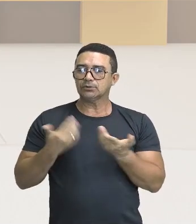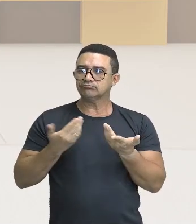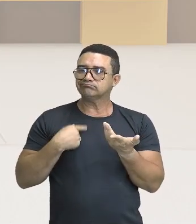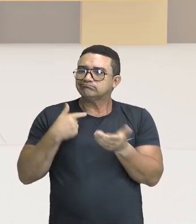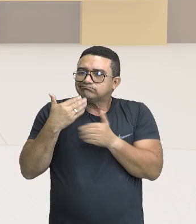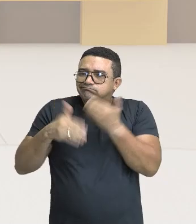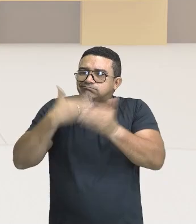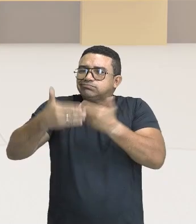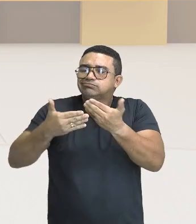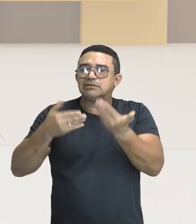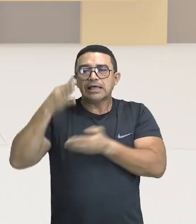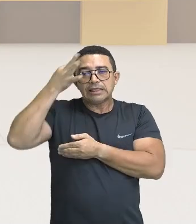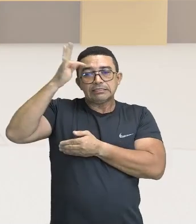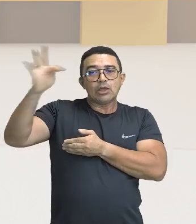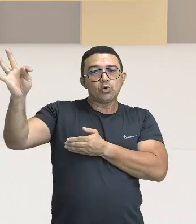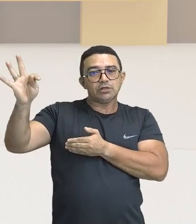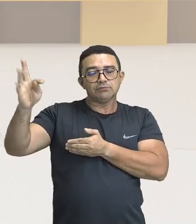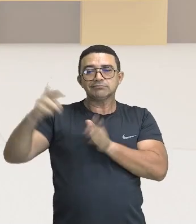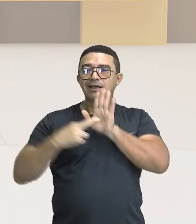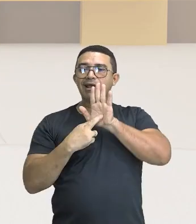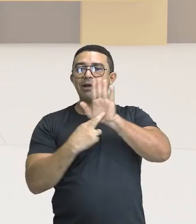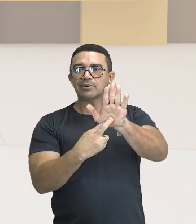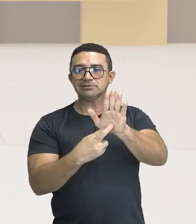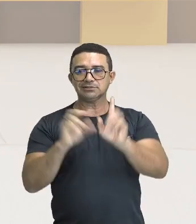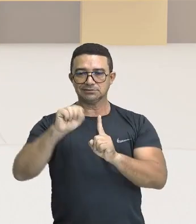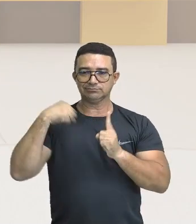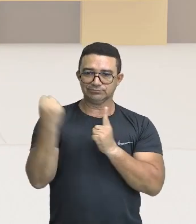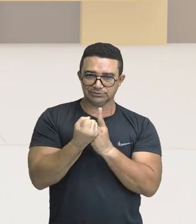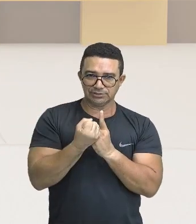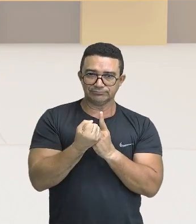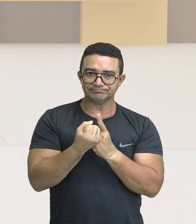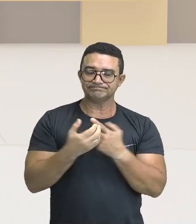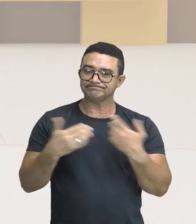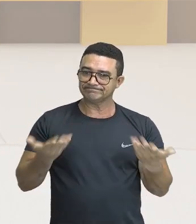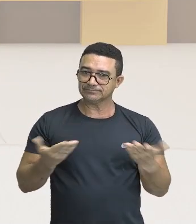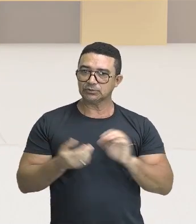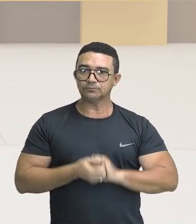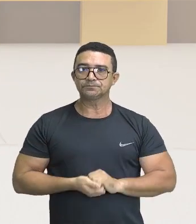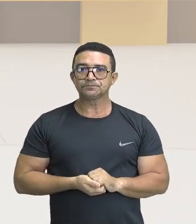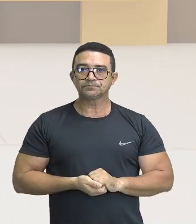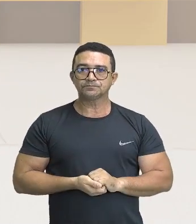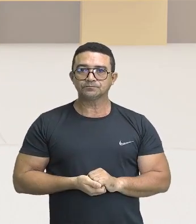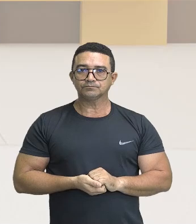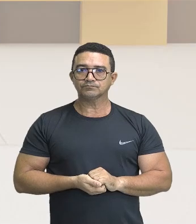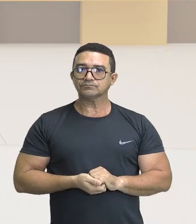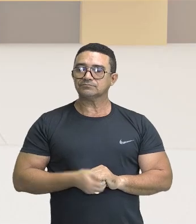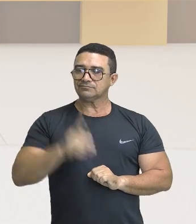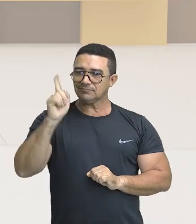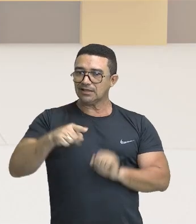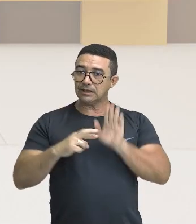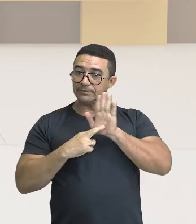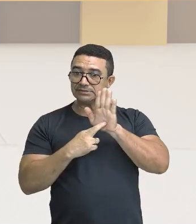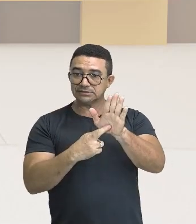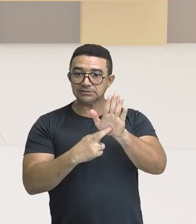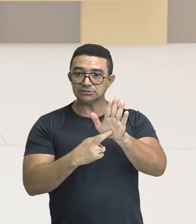teoria sobre representações sociais e ela foi denominada de